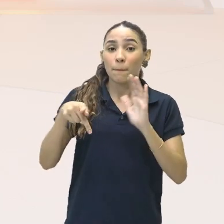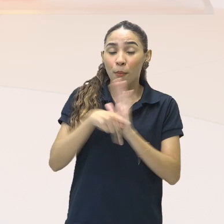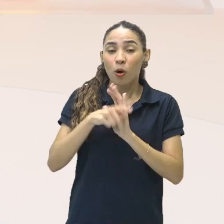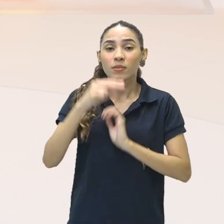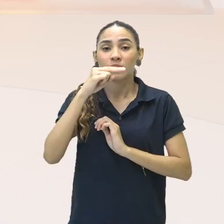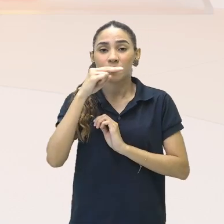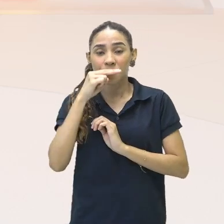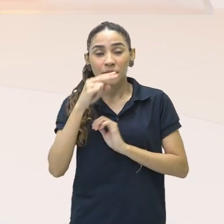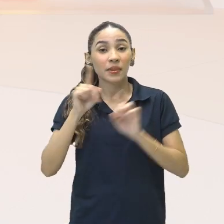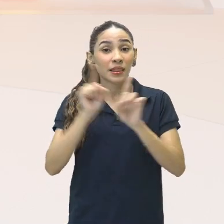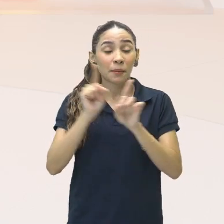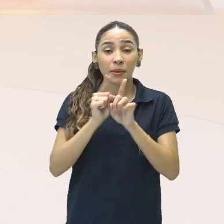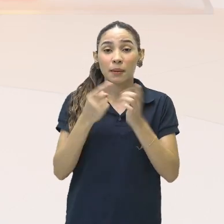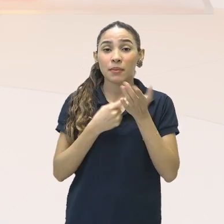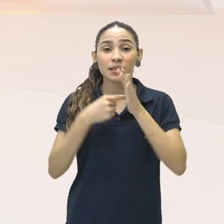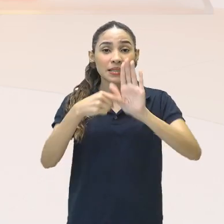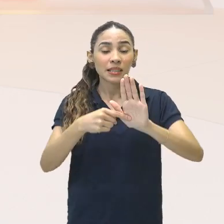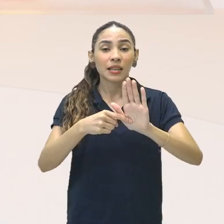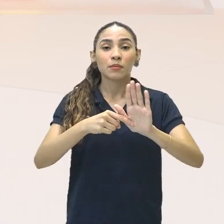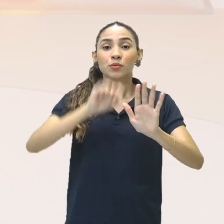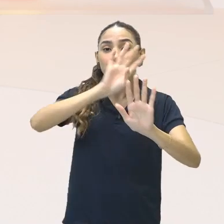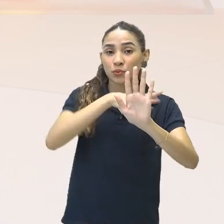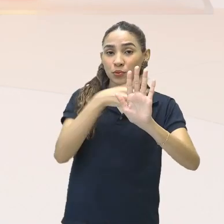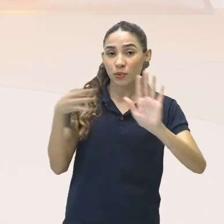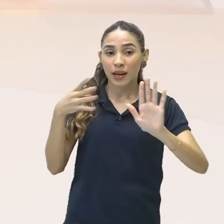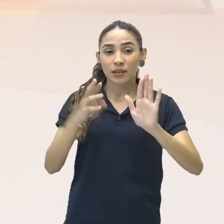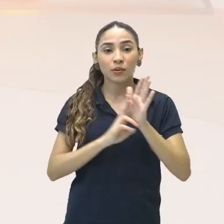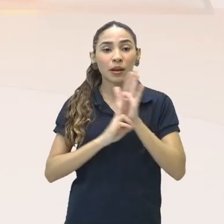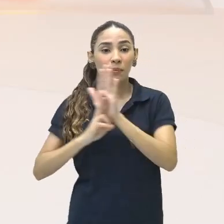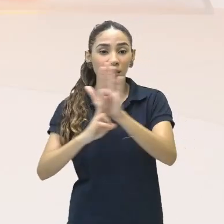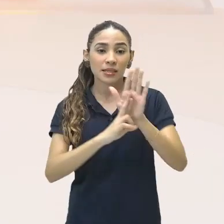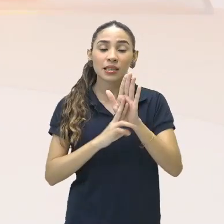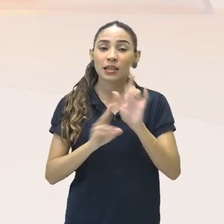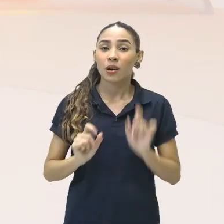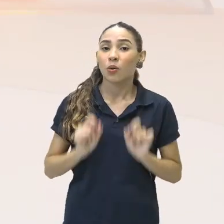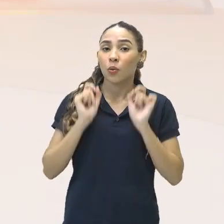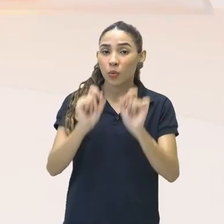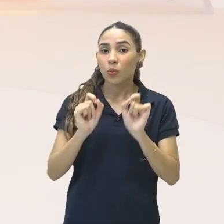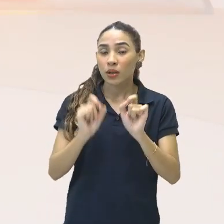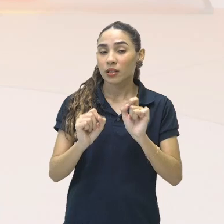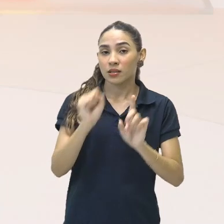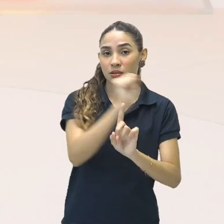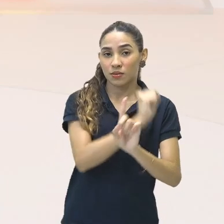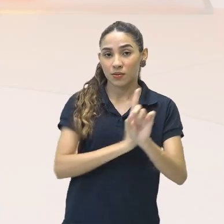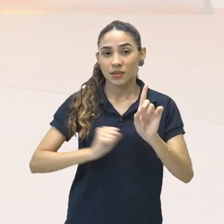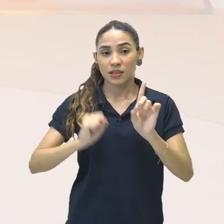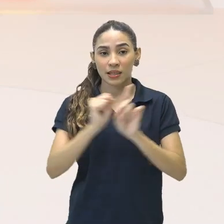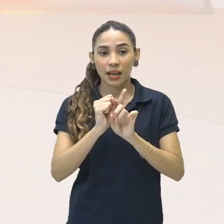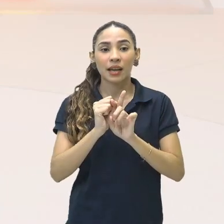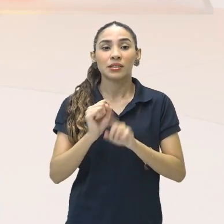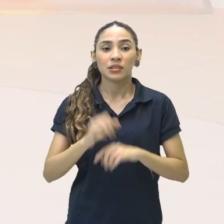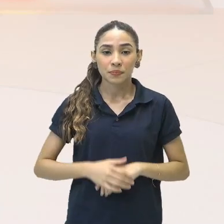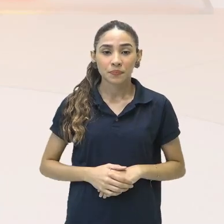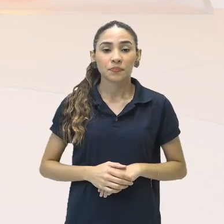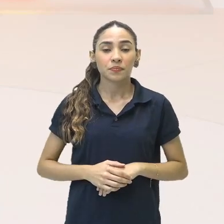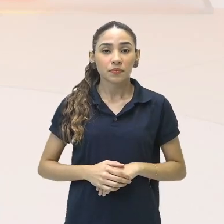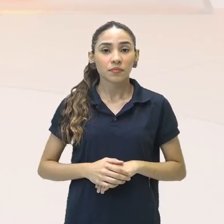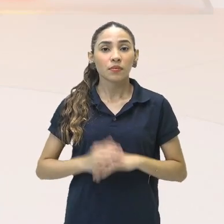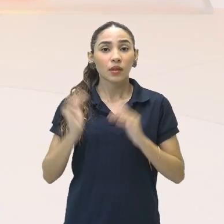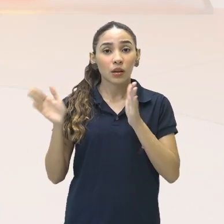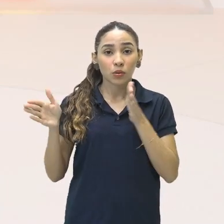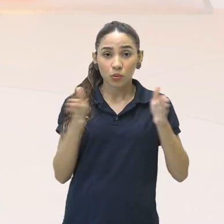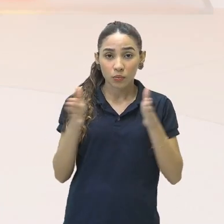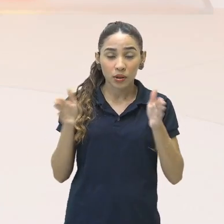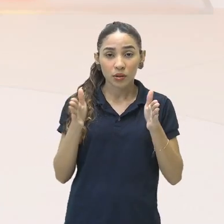nós trouxemos também para vocês um quadro, né, que ele representa justamente a sociedade, né, desse